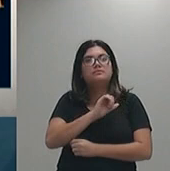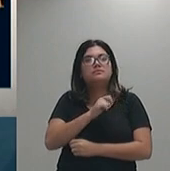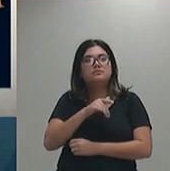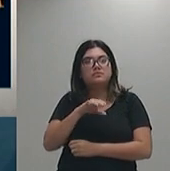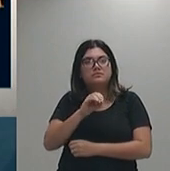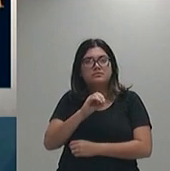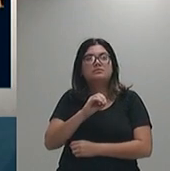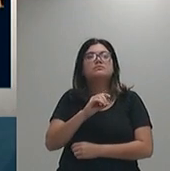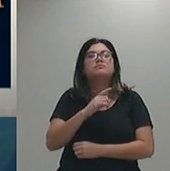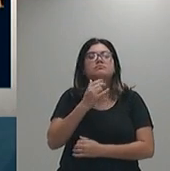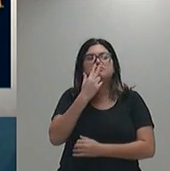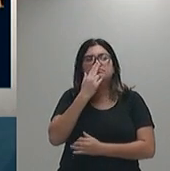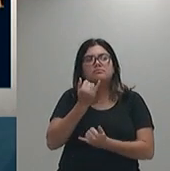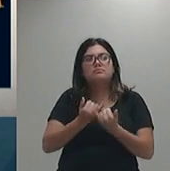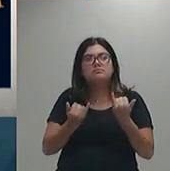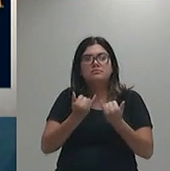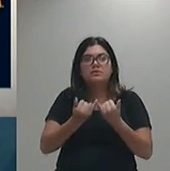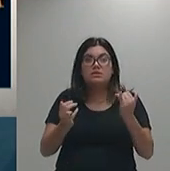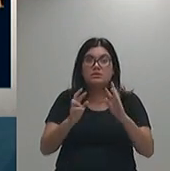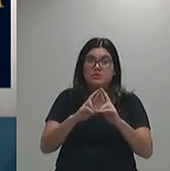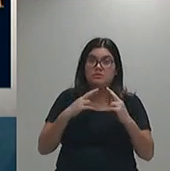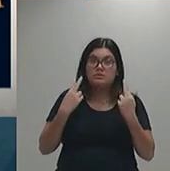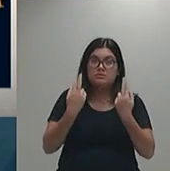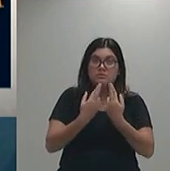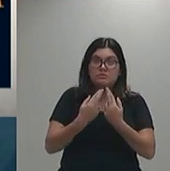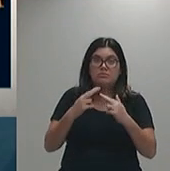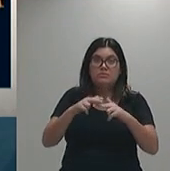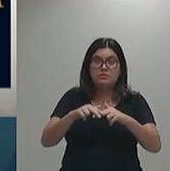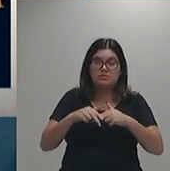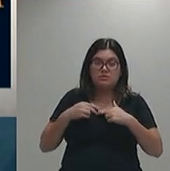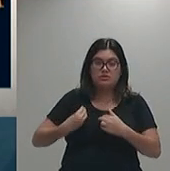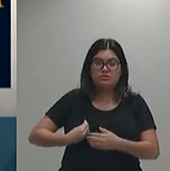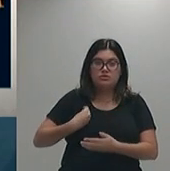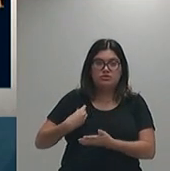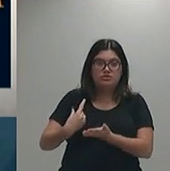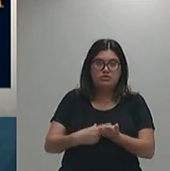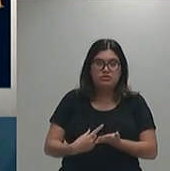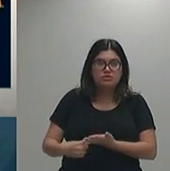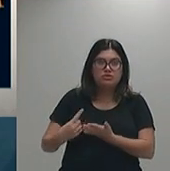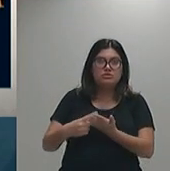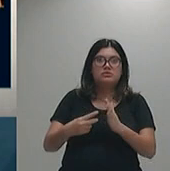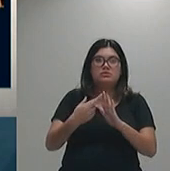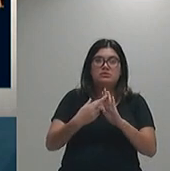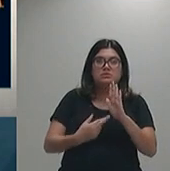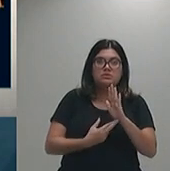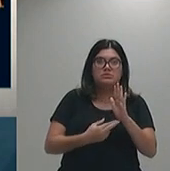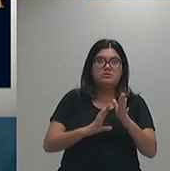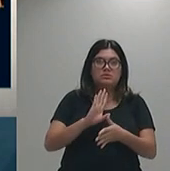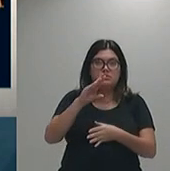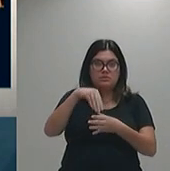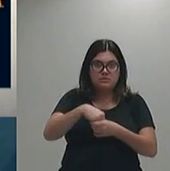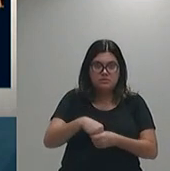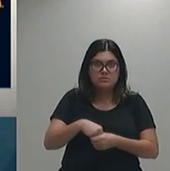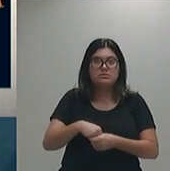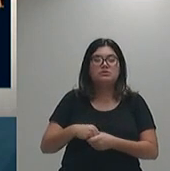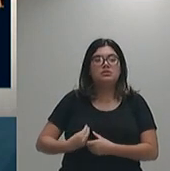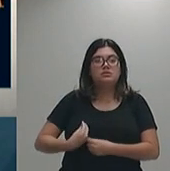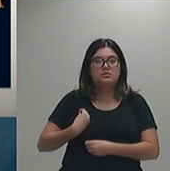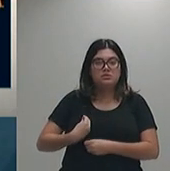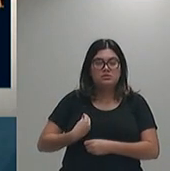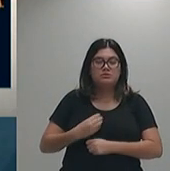úteis sempre foram reunidos por força de disposição do Regimento Interno ali E aí gente